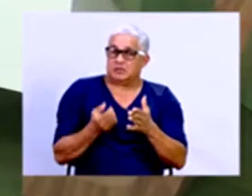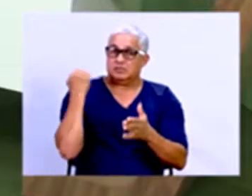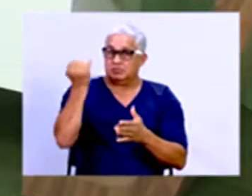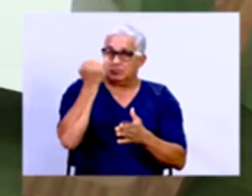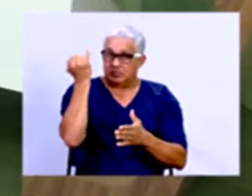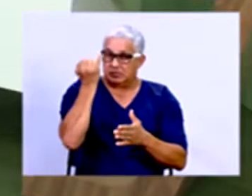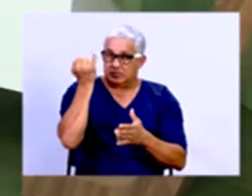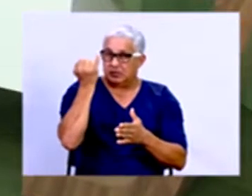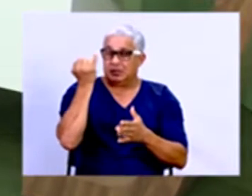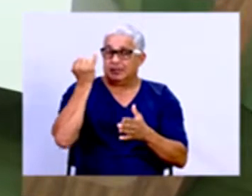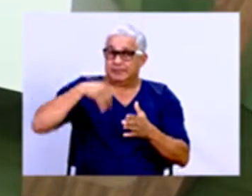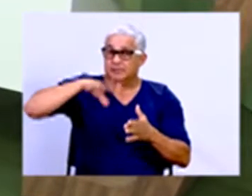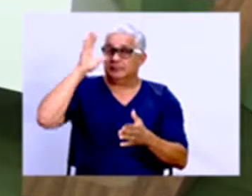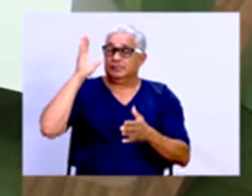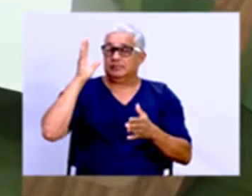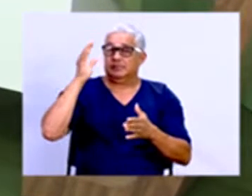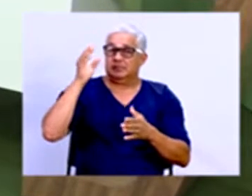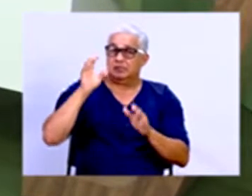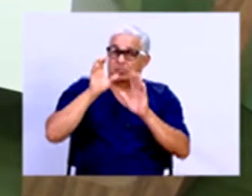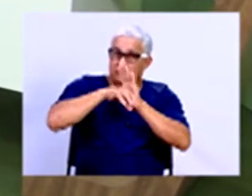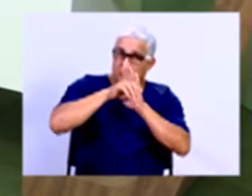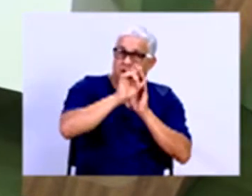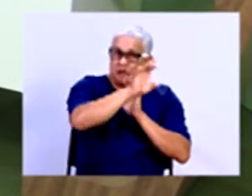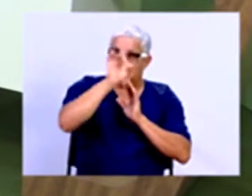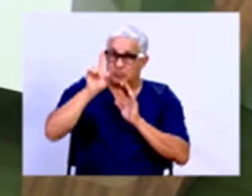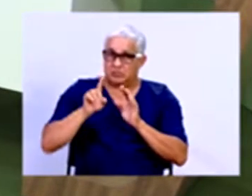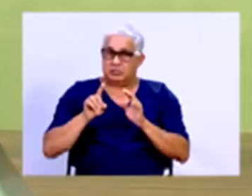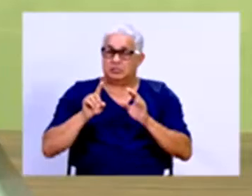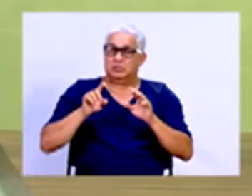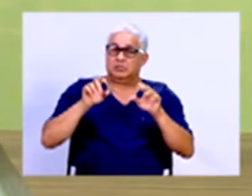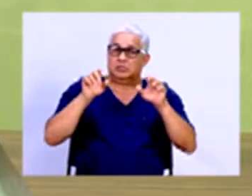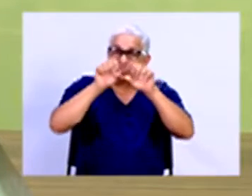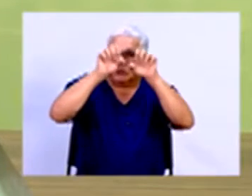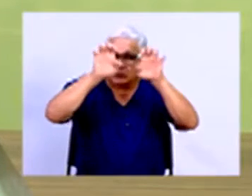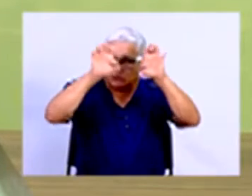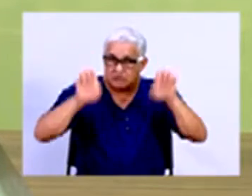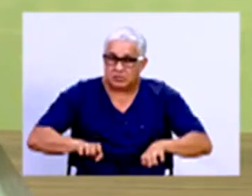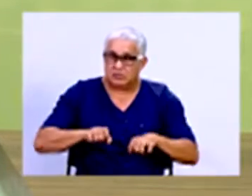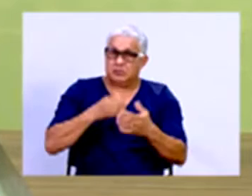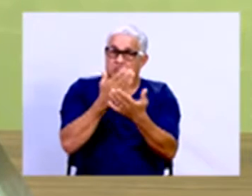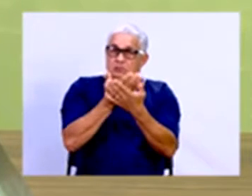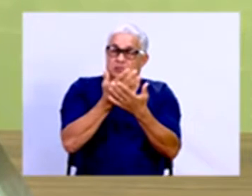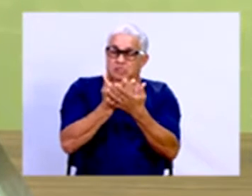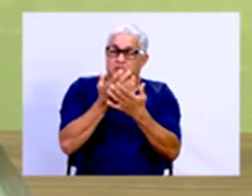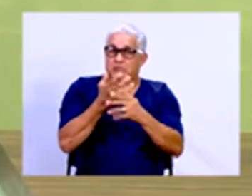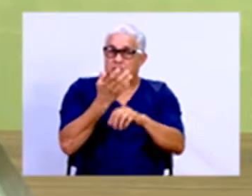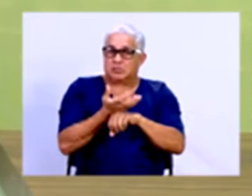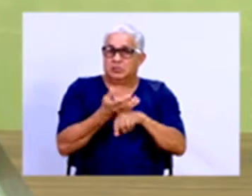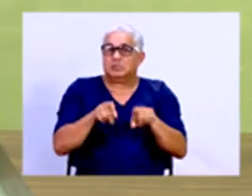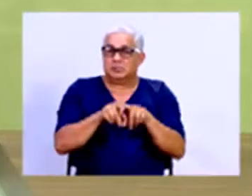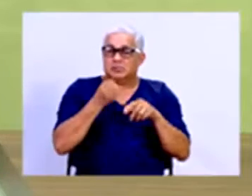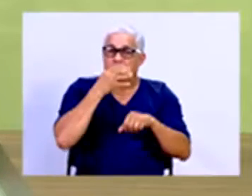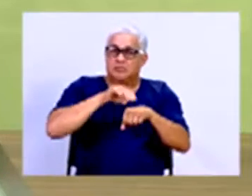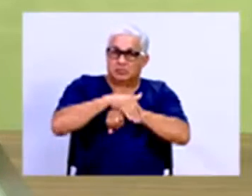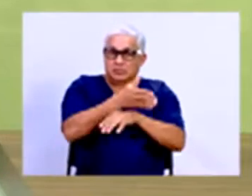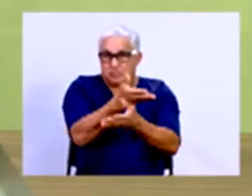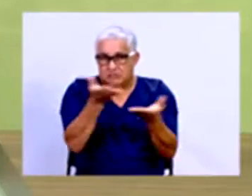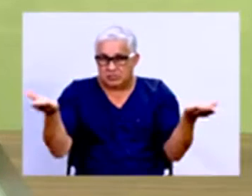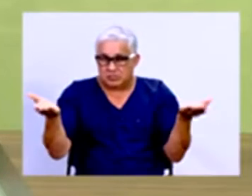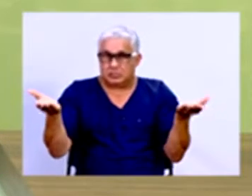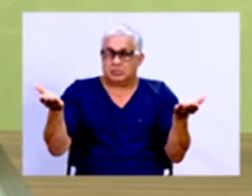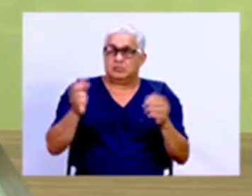cada conceito dentro da nossa estrutura da nossa disciplina. Exatamente, professor. Boa noite, alunos, boa noite, professores, né, tutores dos